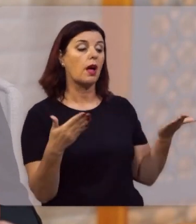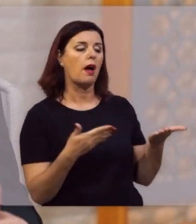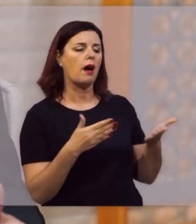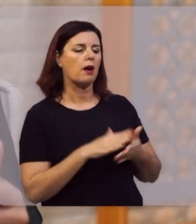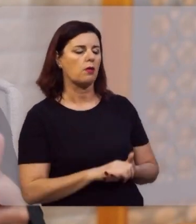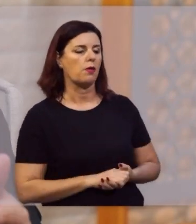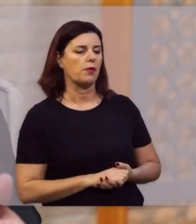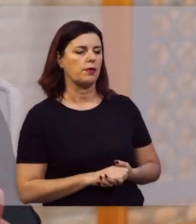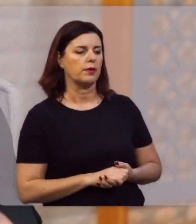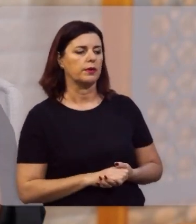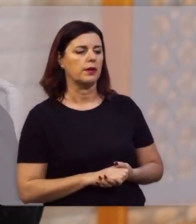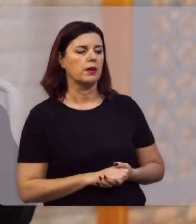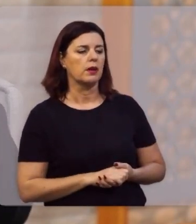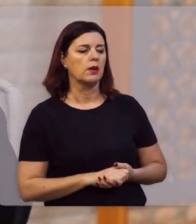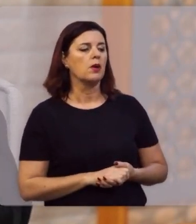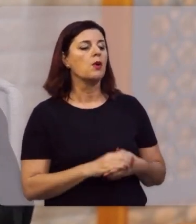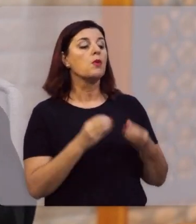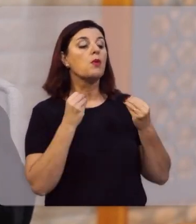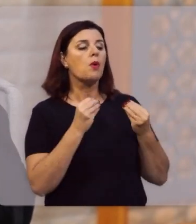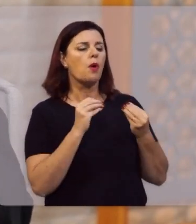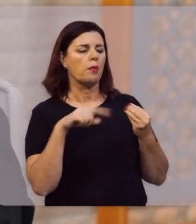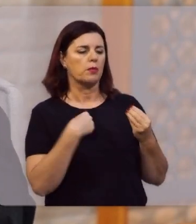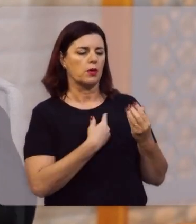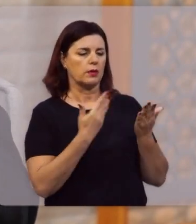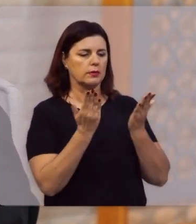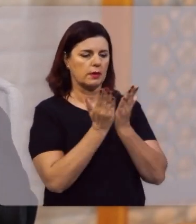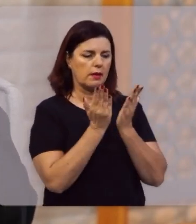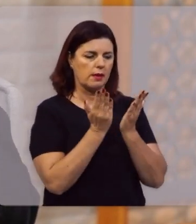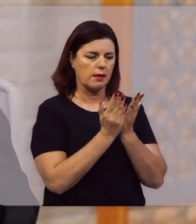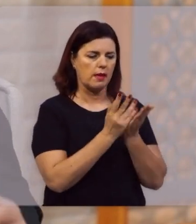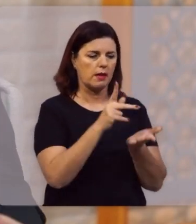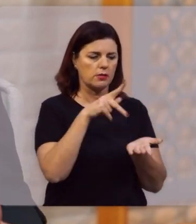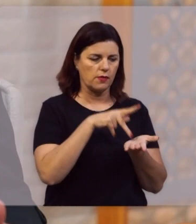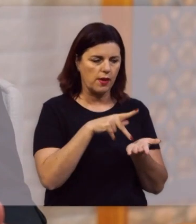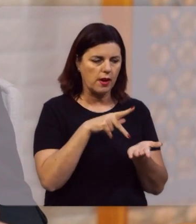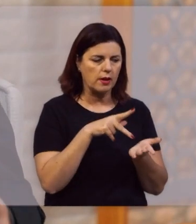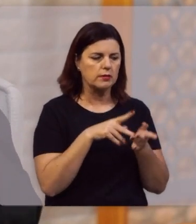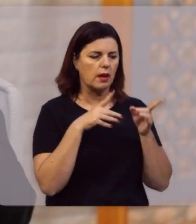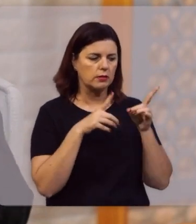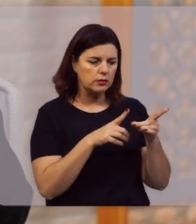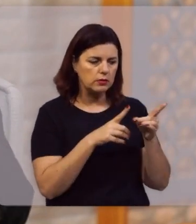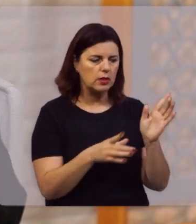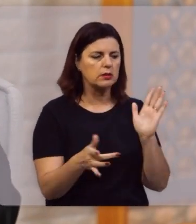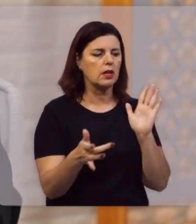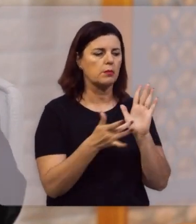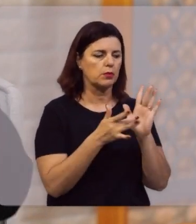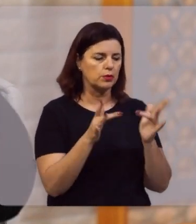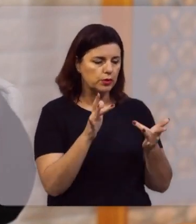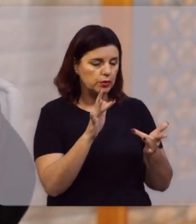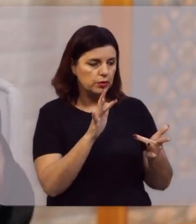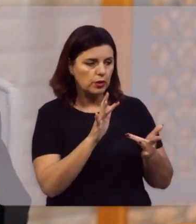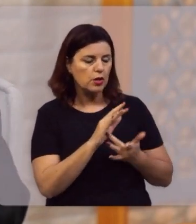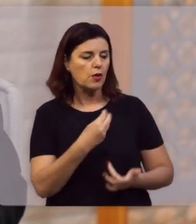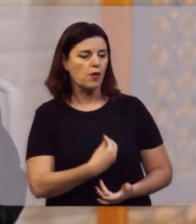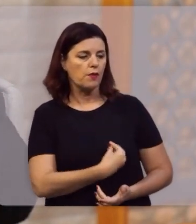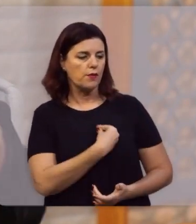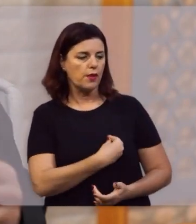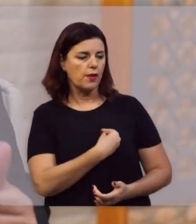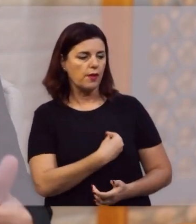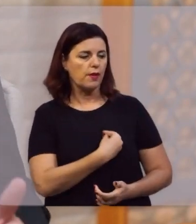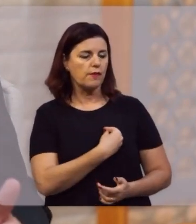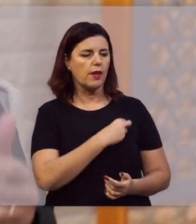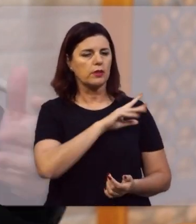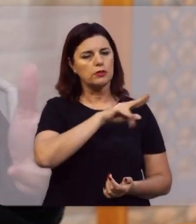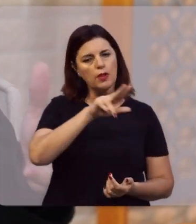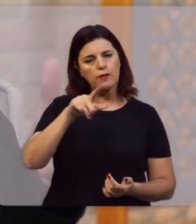Pastor Rossi é como né crente os cristãos genuínos discípulos e discípulos de Jesus vivendo a vida em